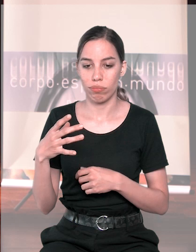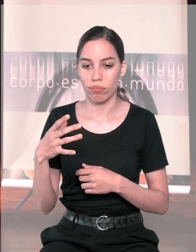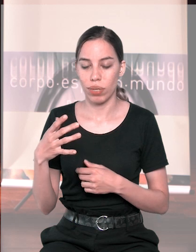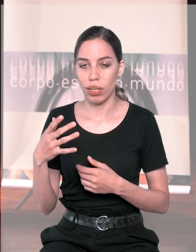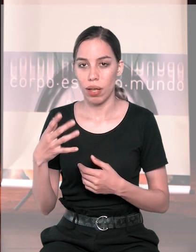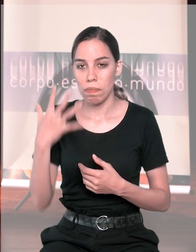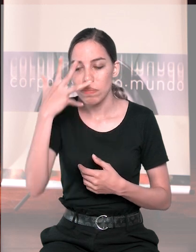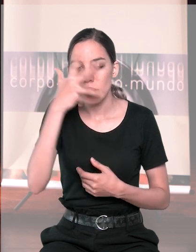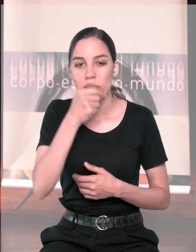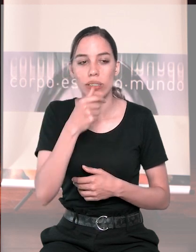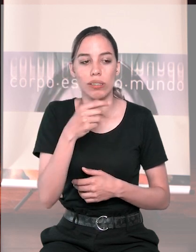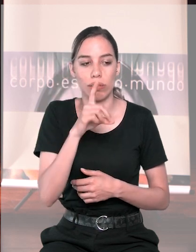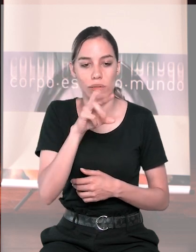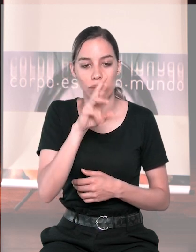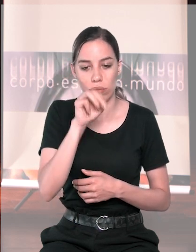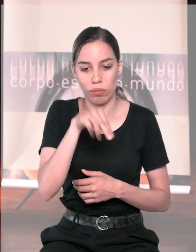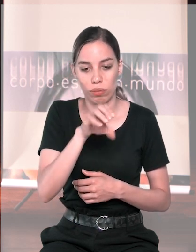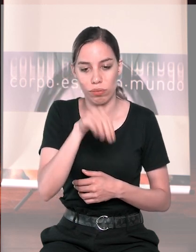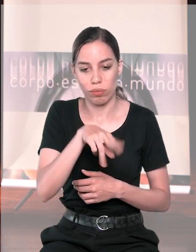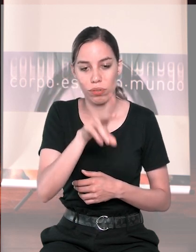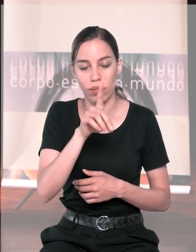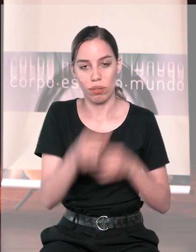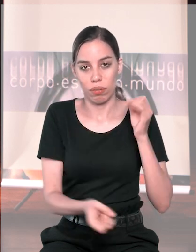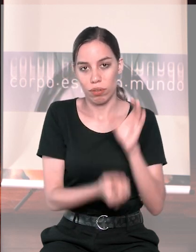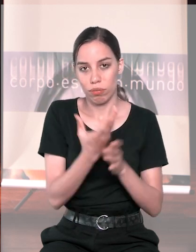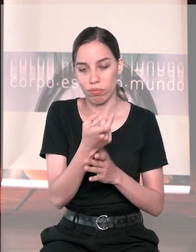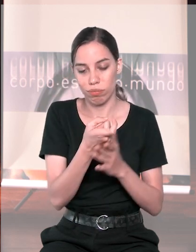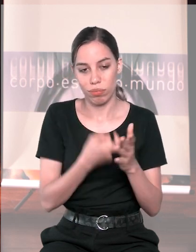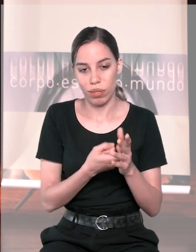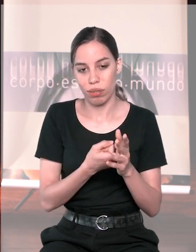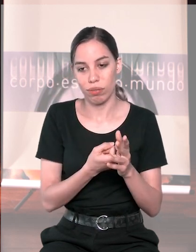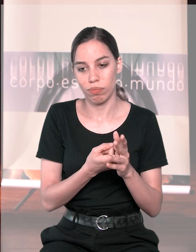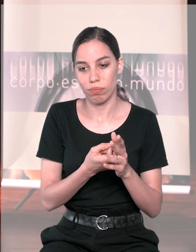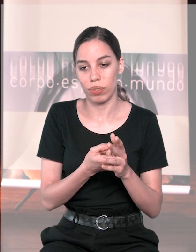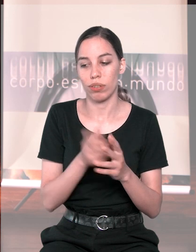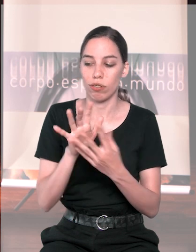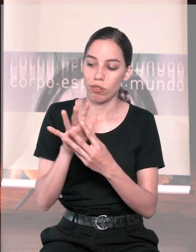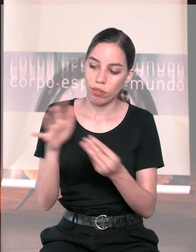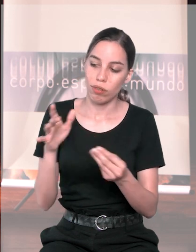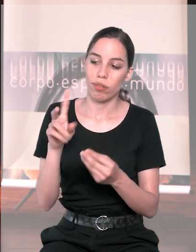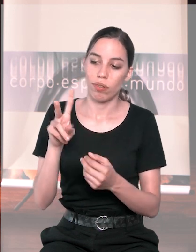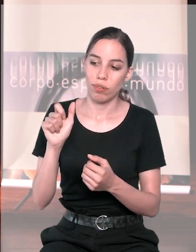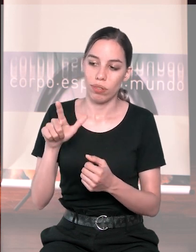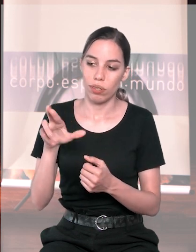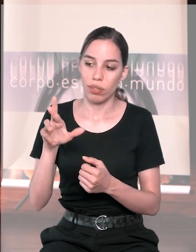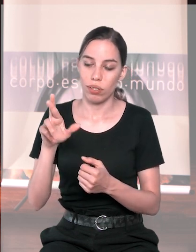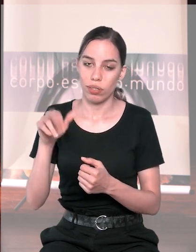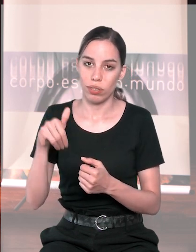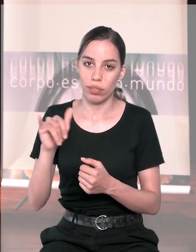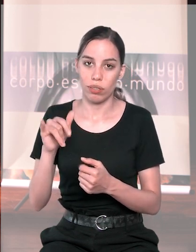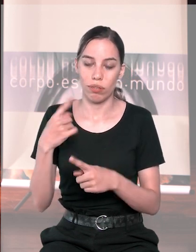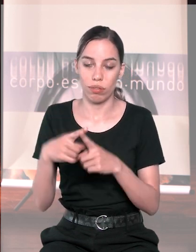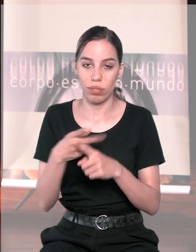Enigma, né? Cuja epígrafe é do Valéry. Né? Que ele fala, os fatos me enfadam, né? Os fatos